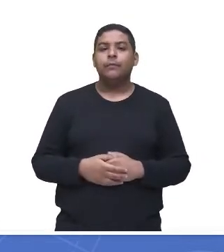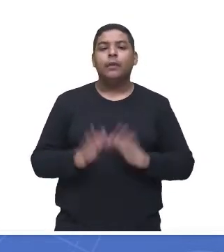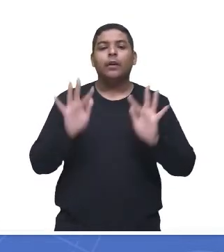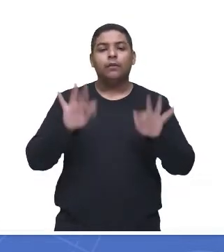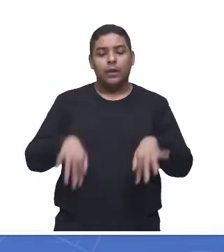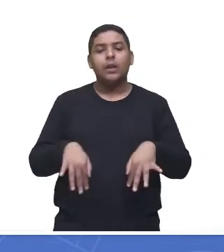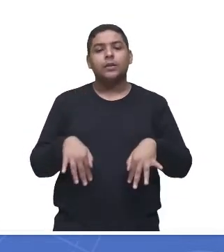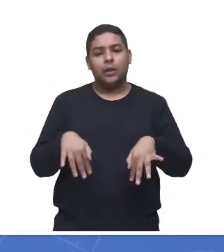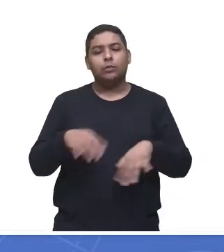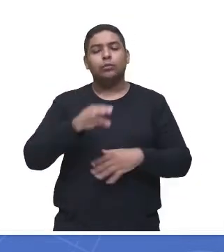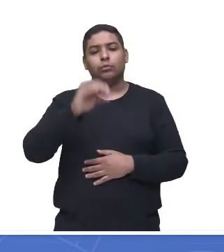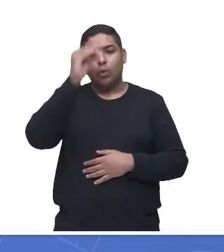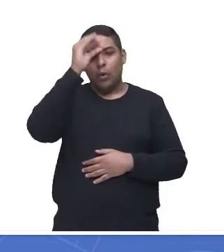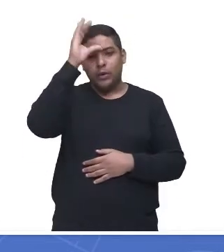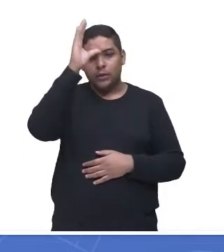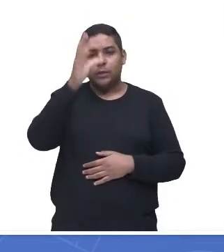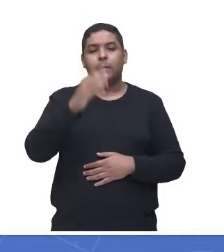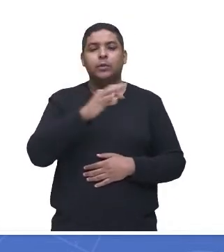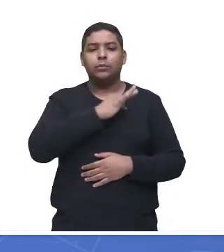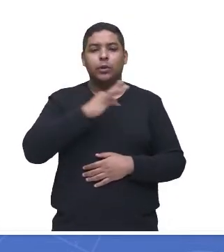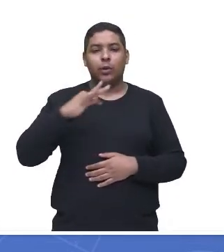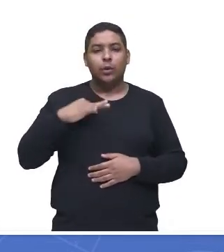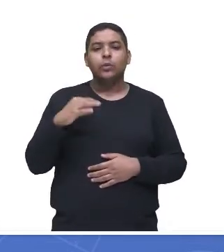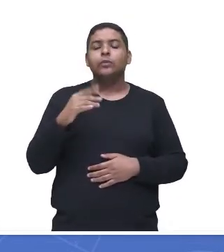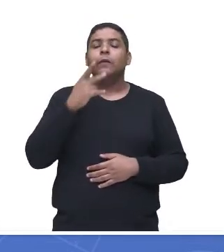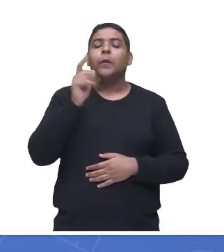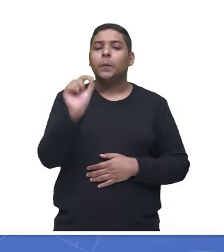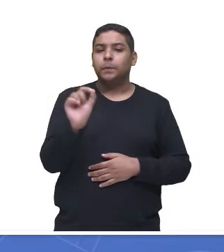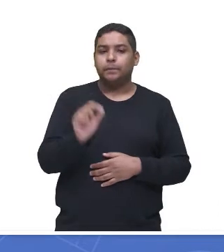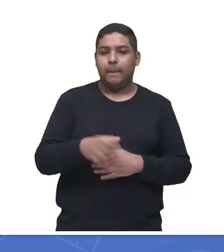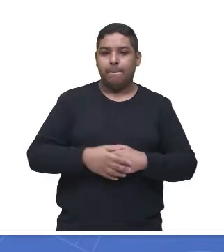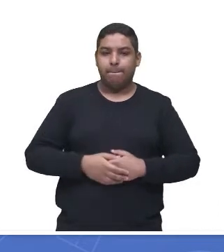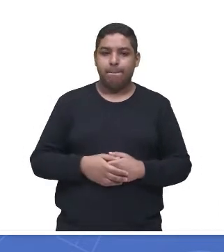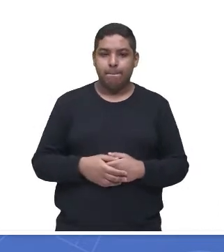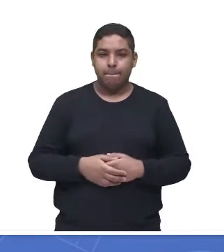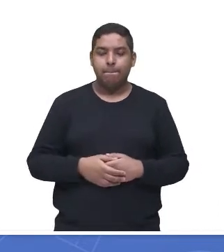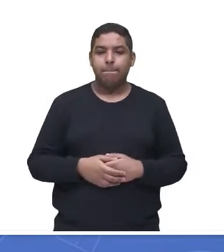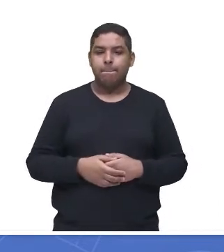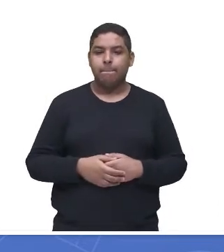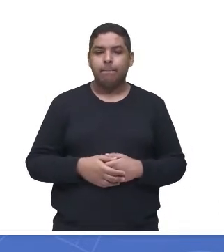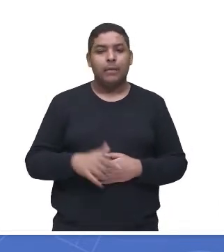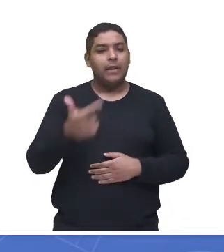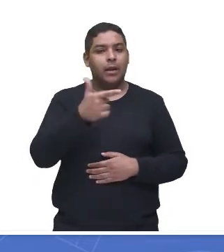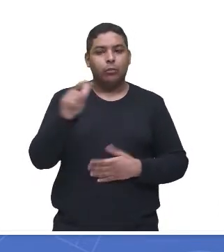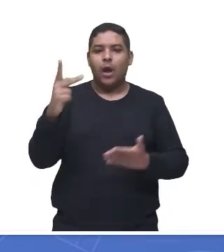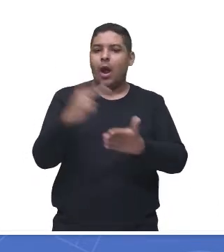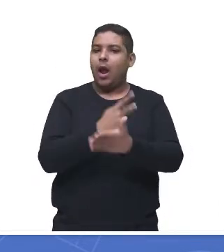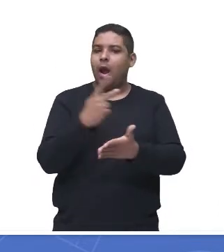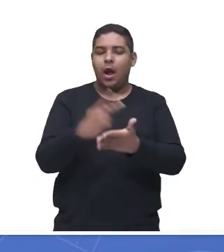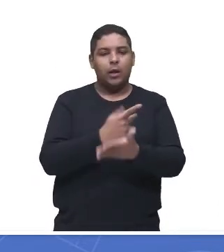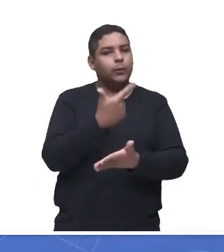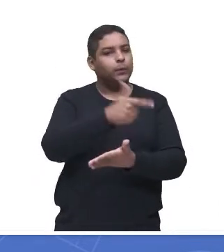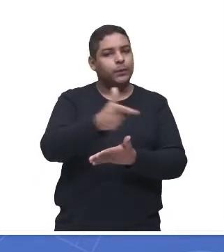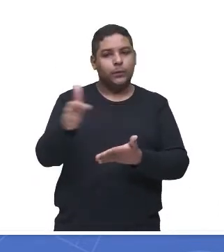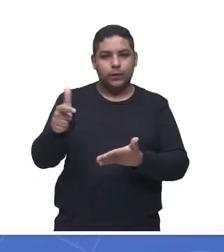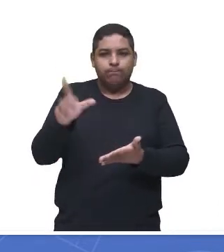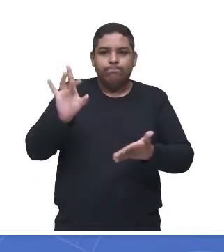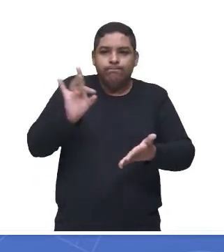conhecimento teológico, nós vamos dizer o seguinte: é um conhecimento infalível,